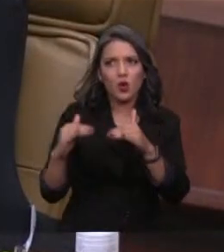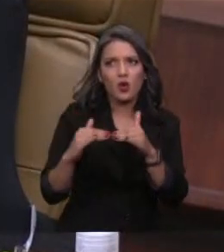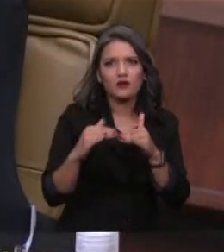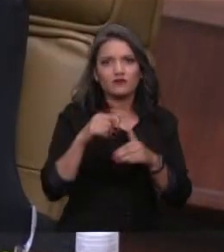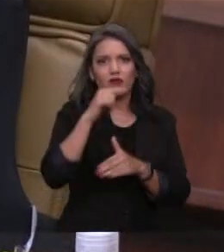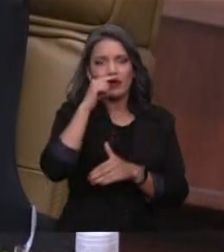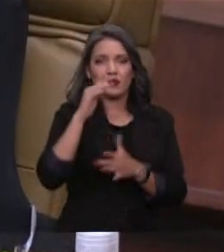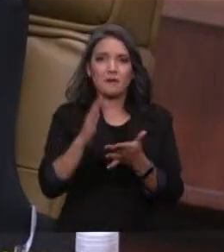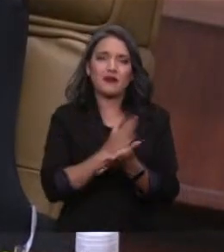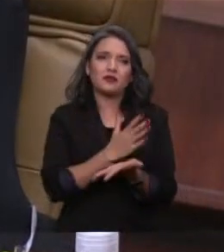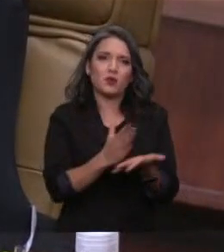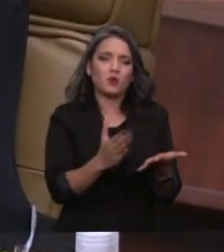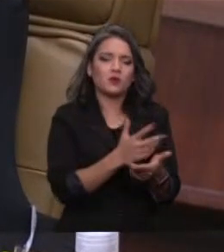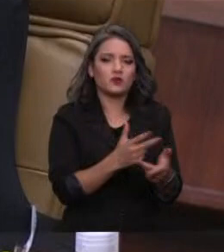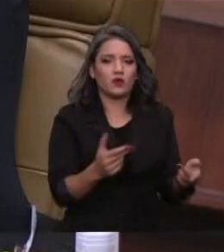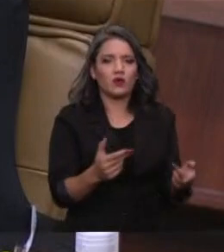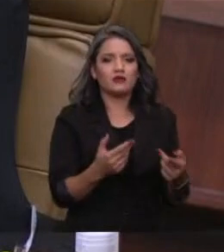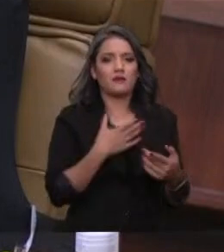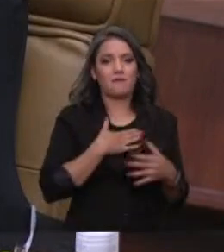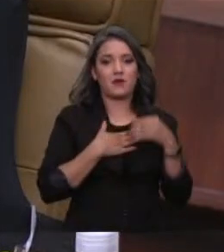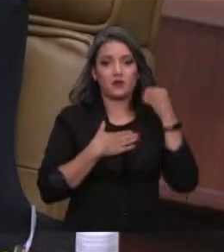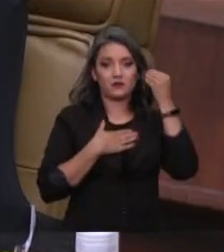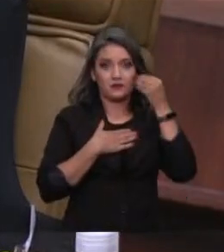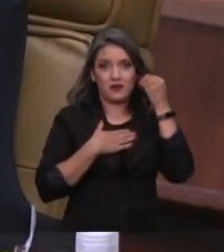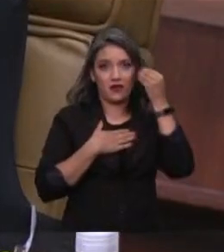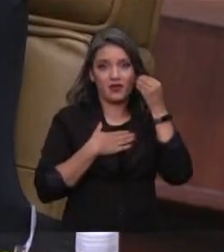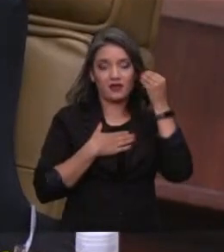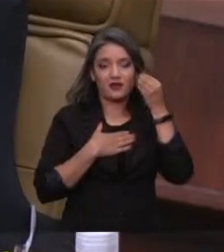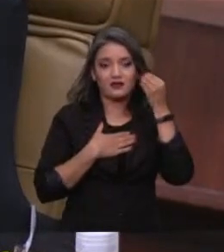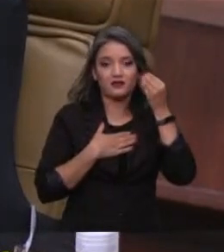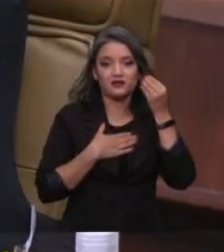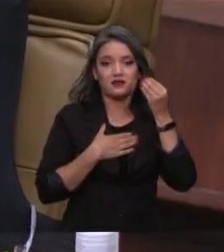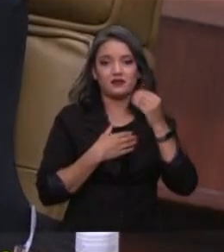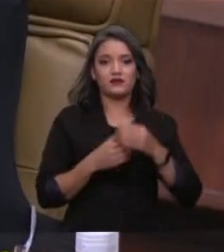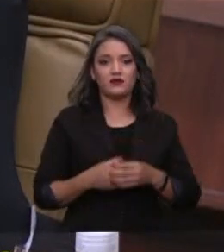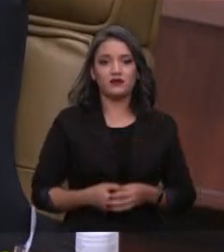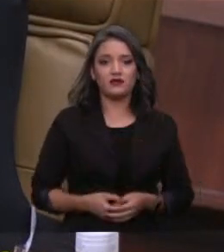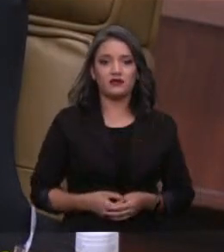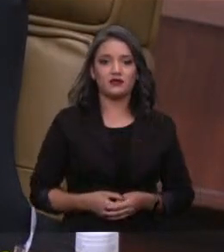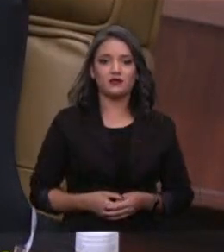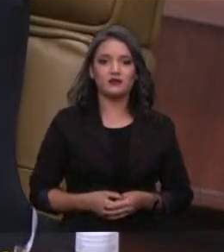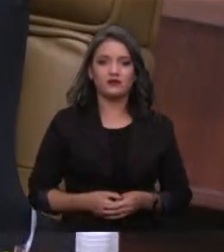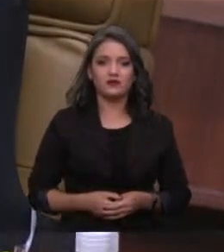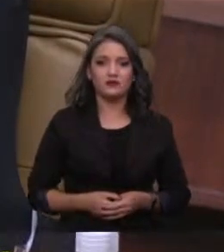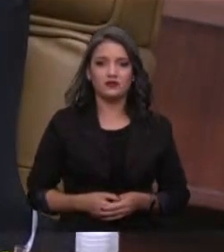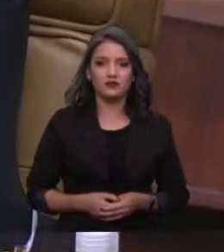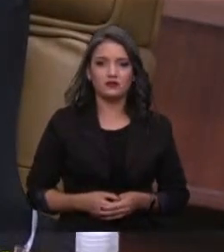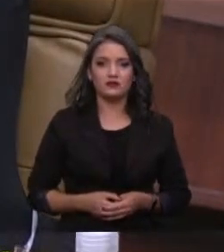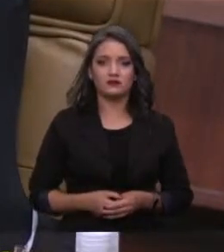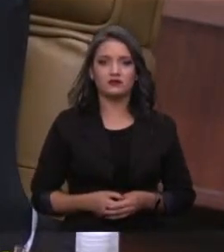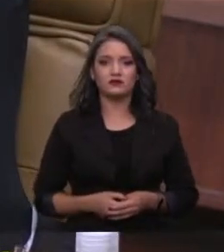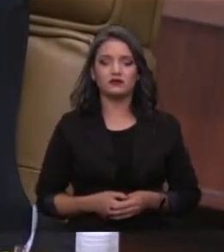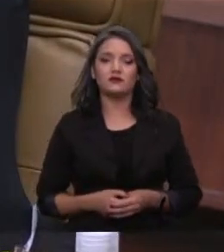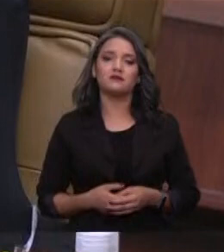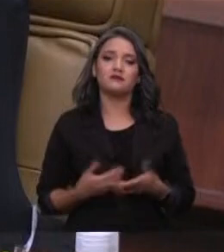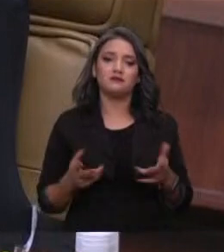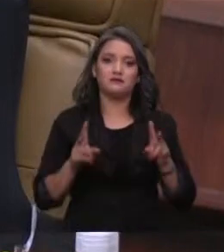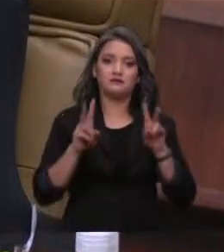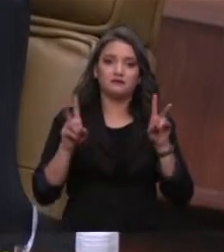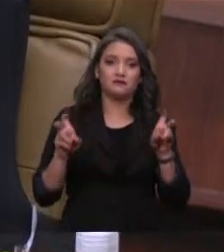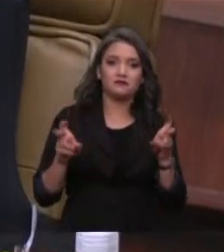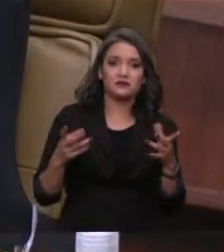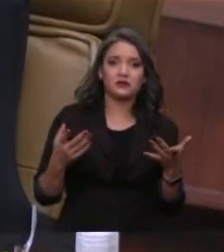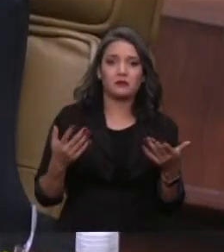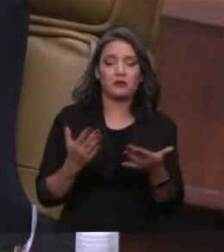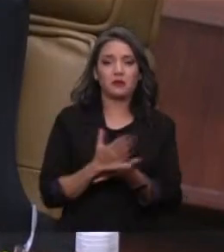experiência pessoal em relação à questão de valores, e, quiçá, elas possam convergir